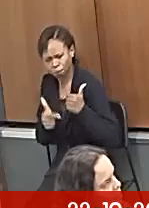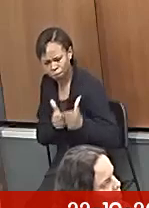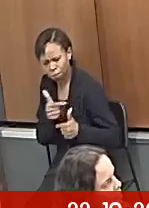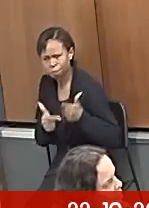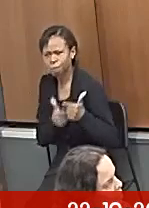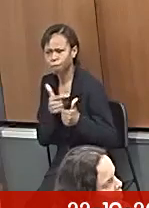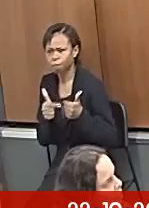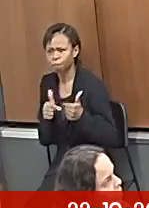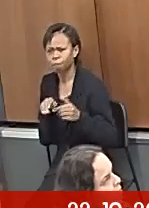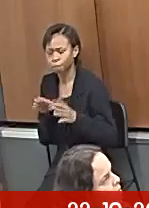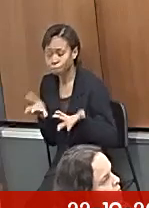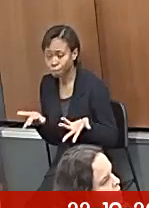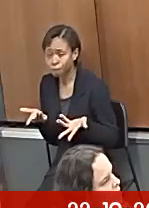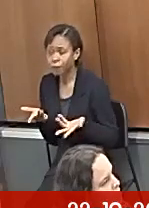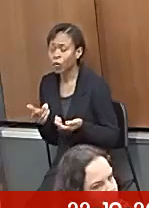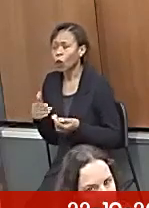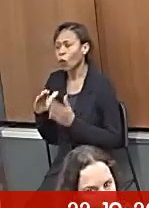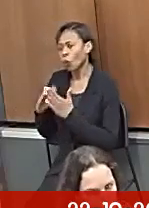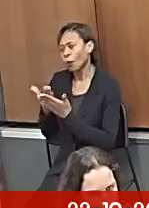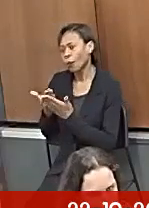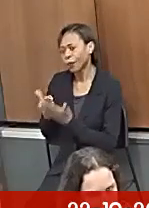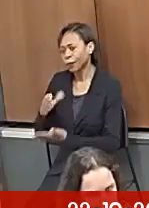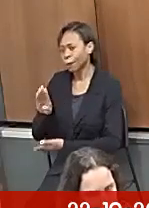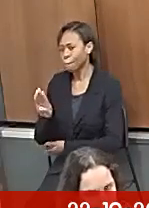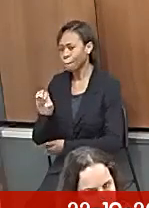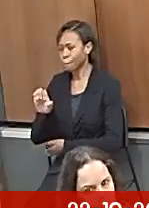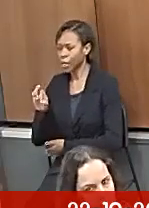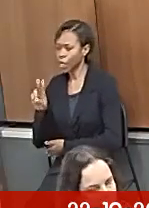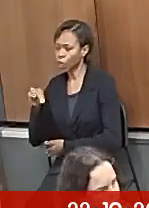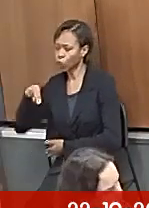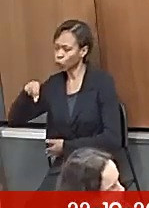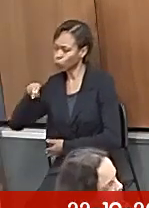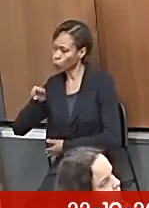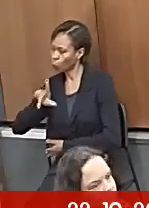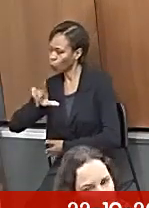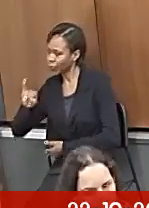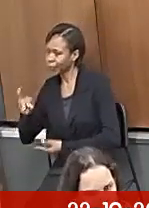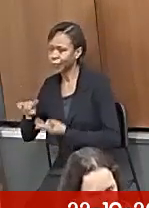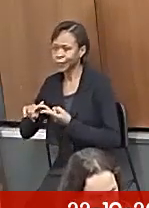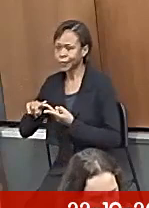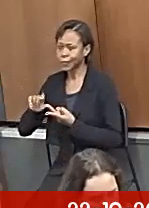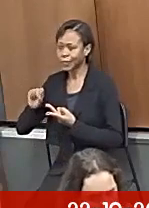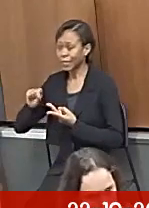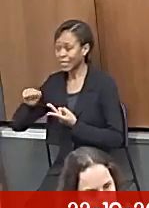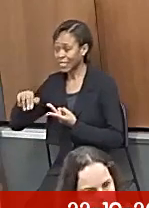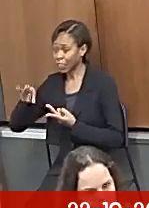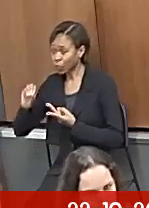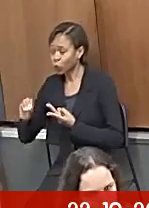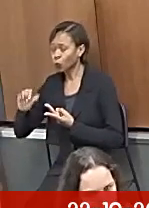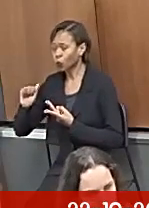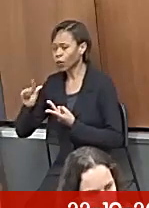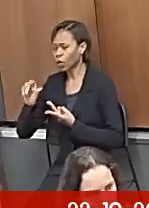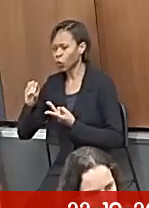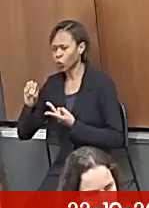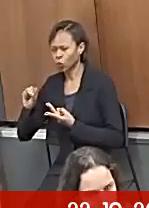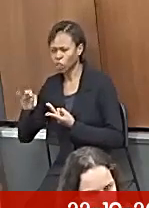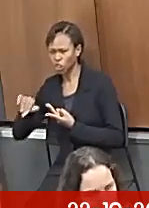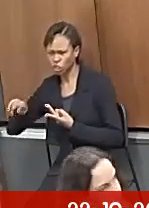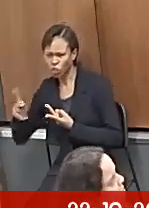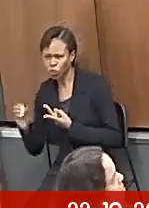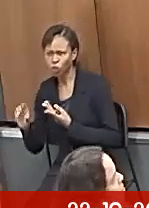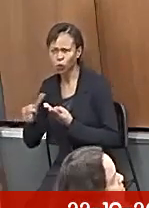Então, o Colégio Bernoulli, o Colégio Santo Agostinho, Santa Doroteia, qualquer outra